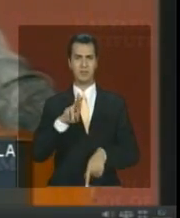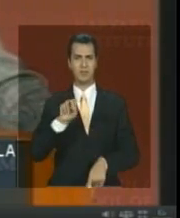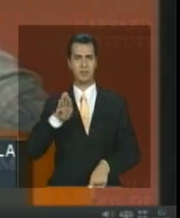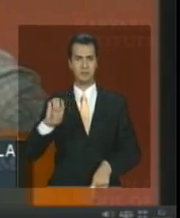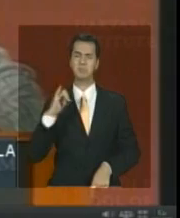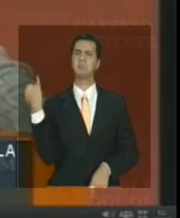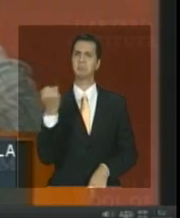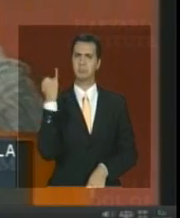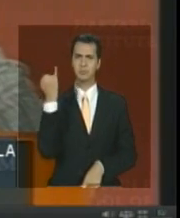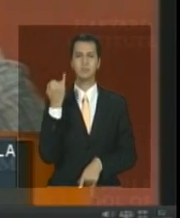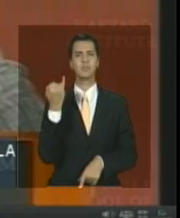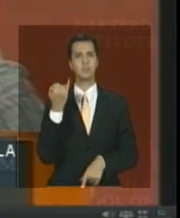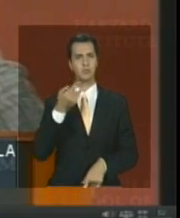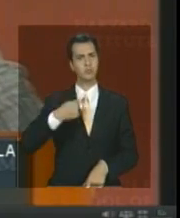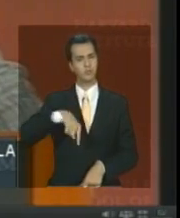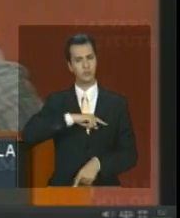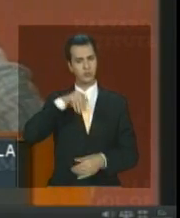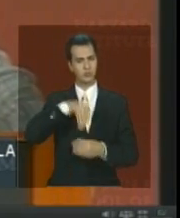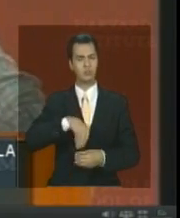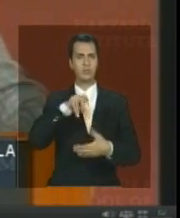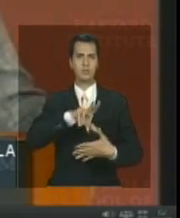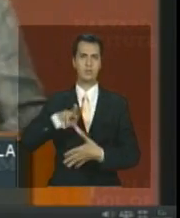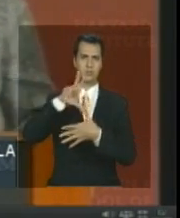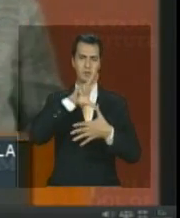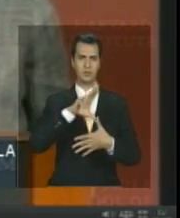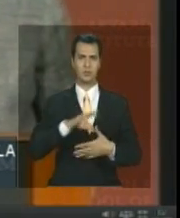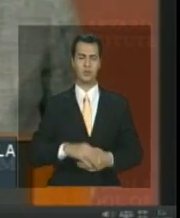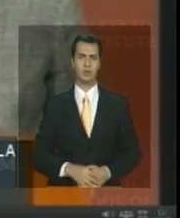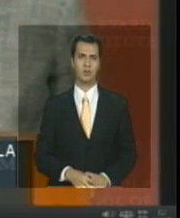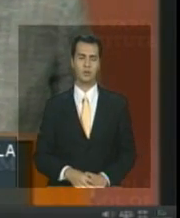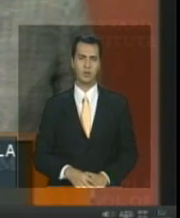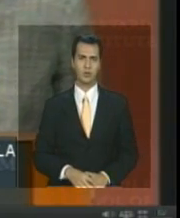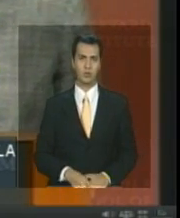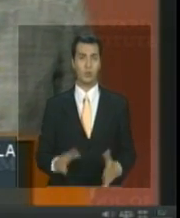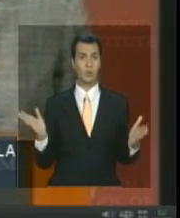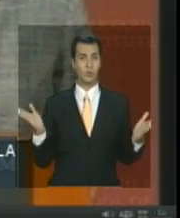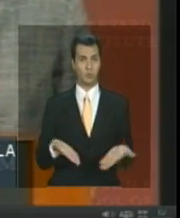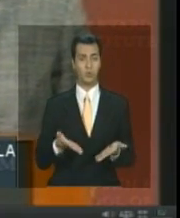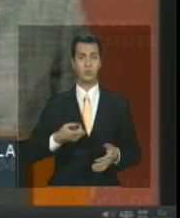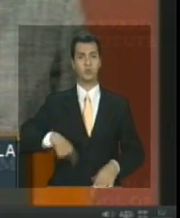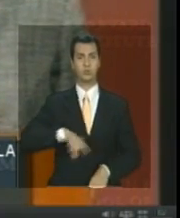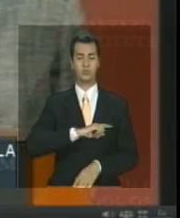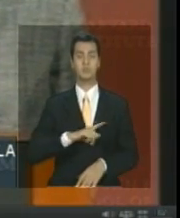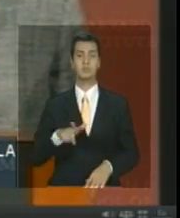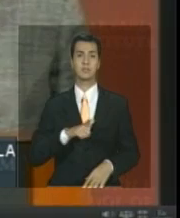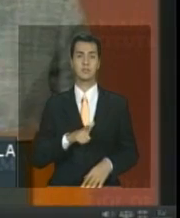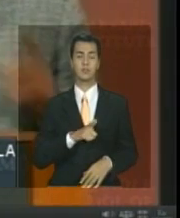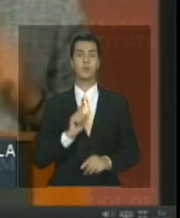região. Temos hoje uma relação sólida e